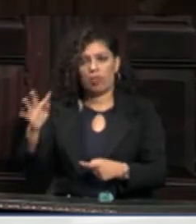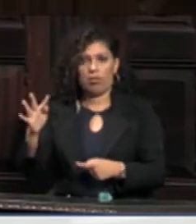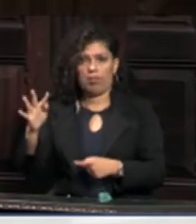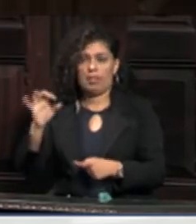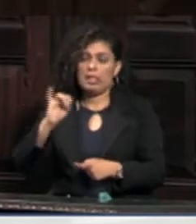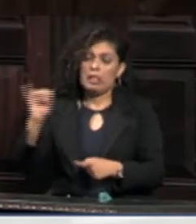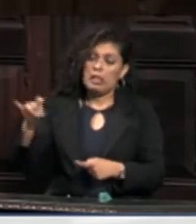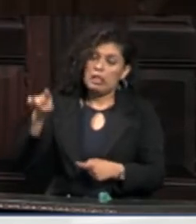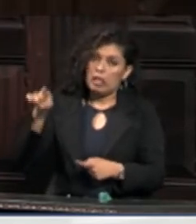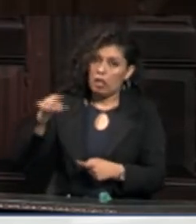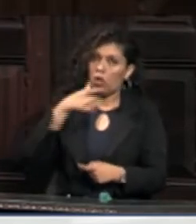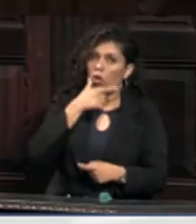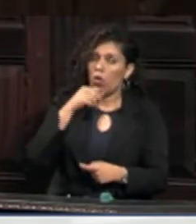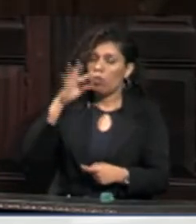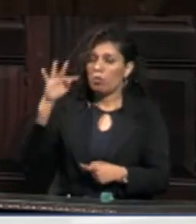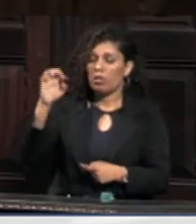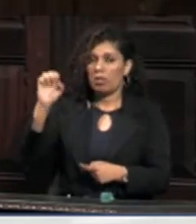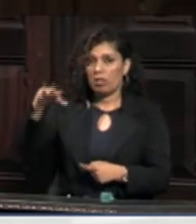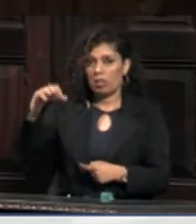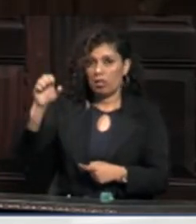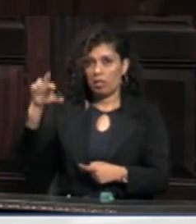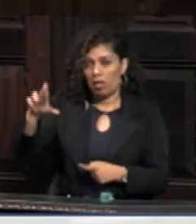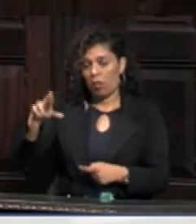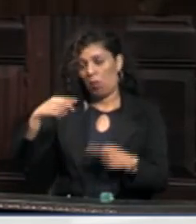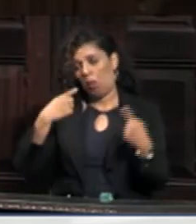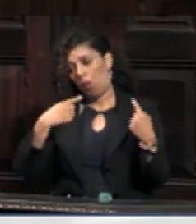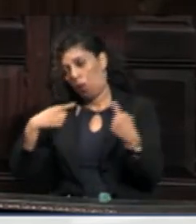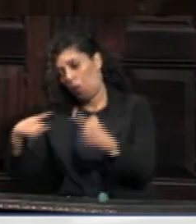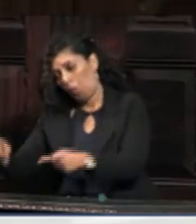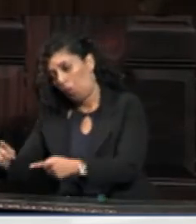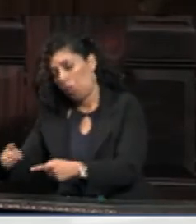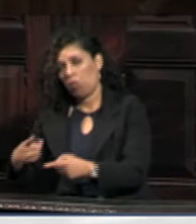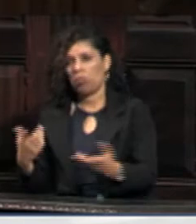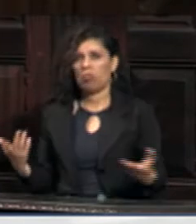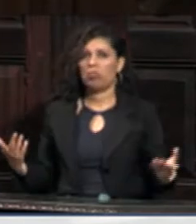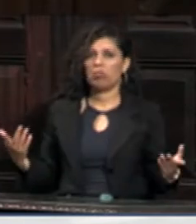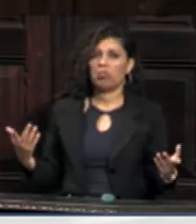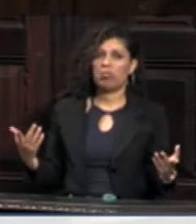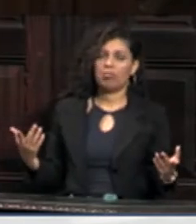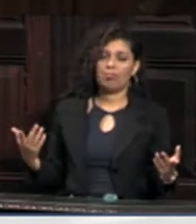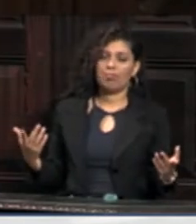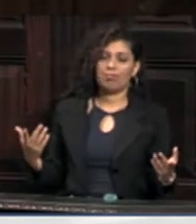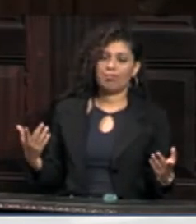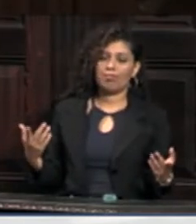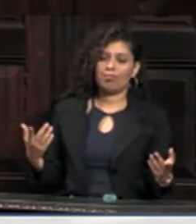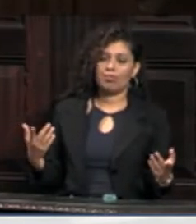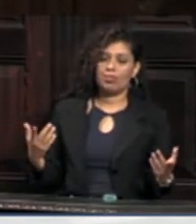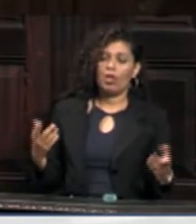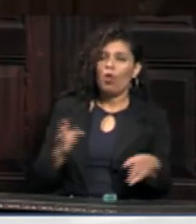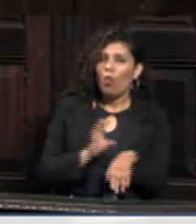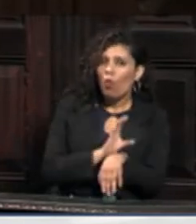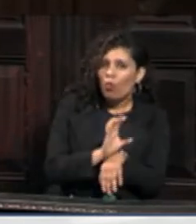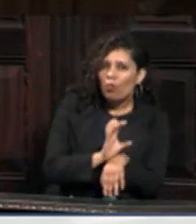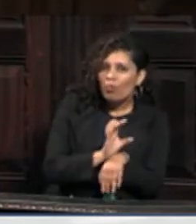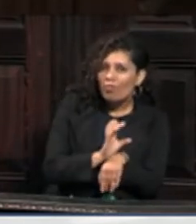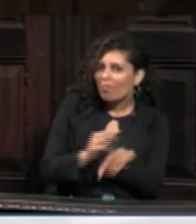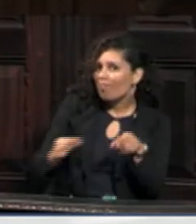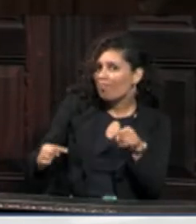traiu ou deixou de trair, a democracia não entra nesses aspectos.